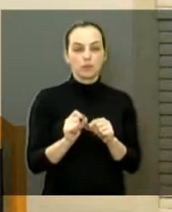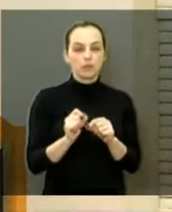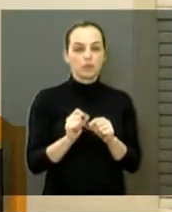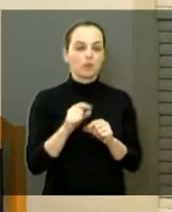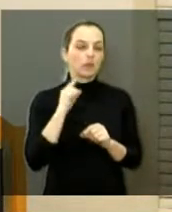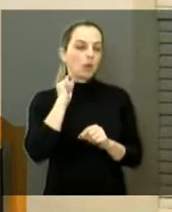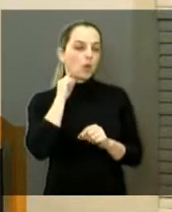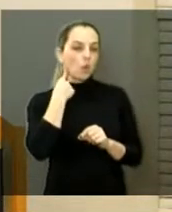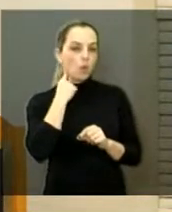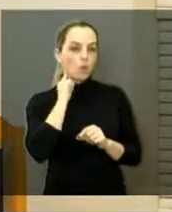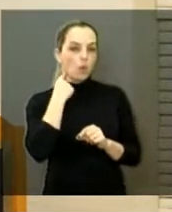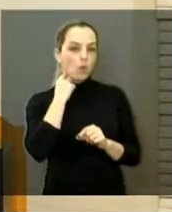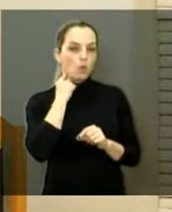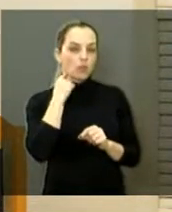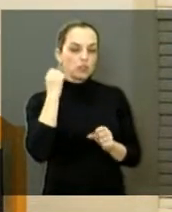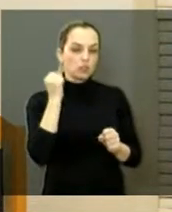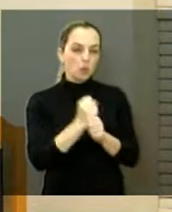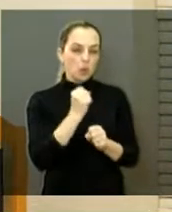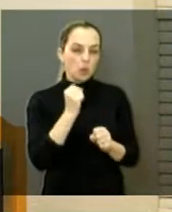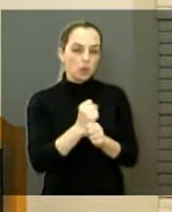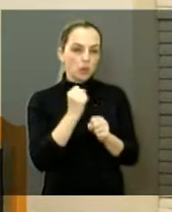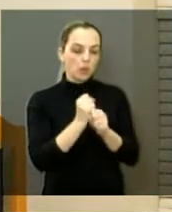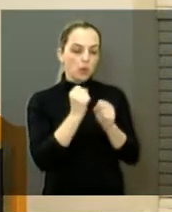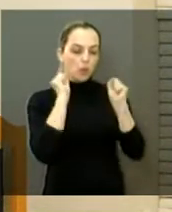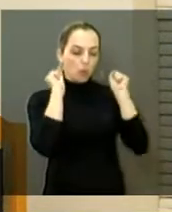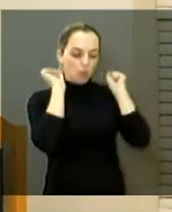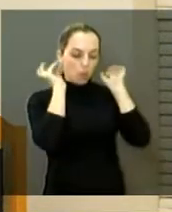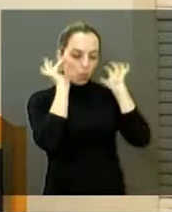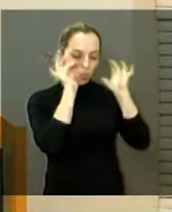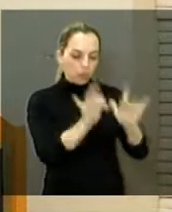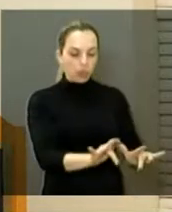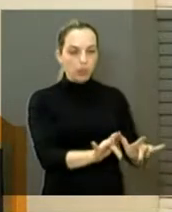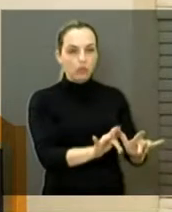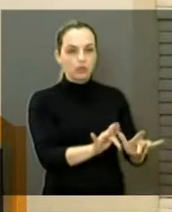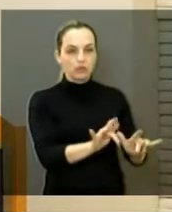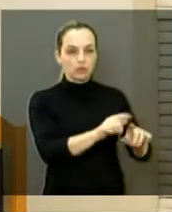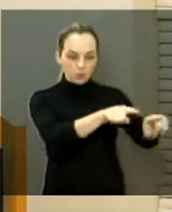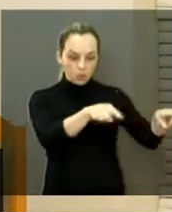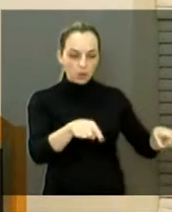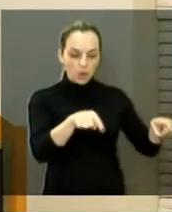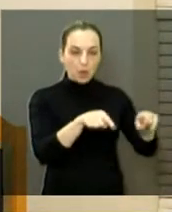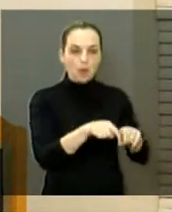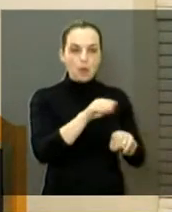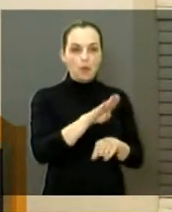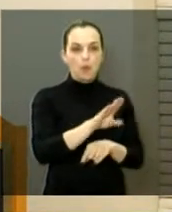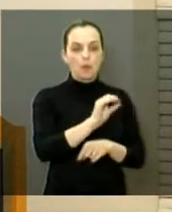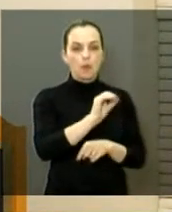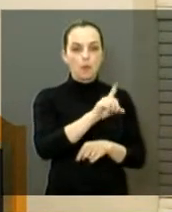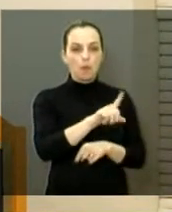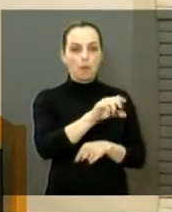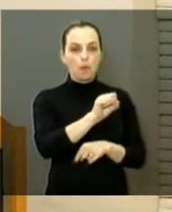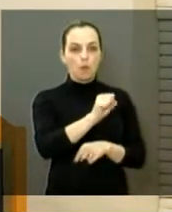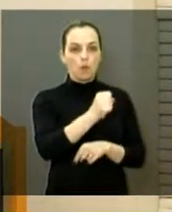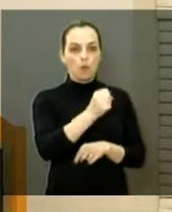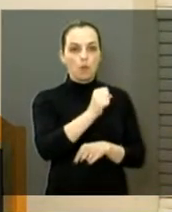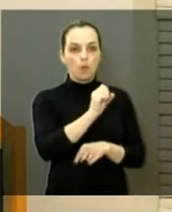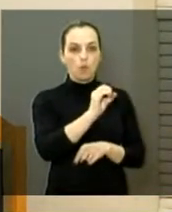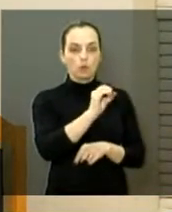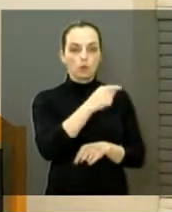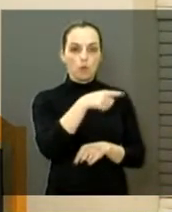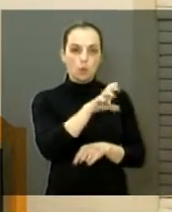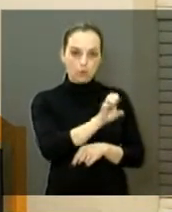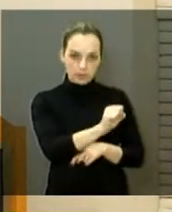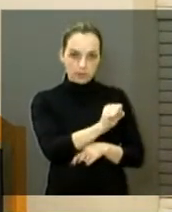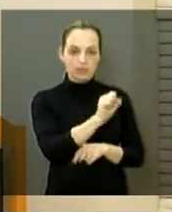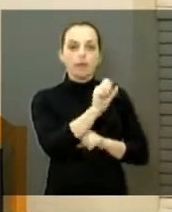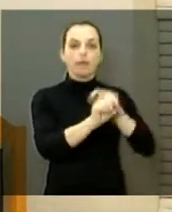nos bolsões. Né? Nos bolsões. Aí eu liguei para o Scarlizzo, que é o responsável hoje